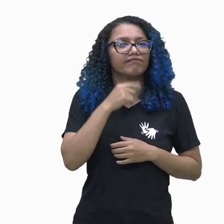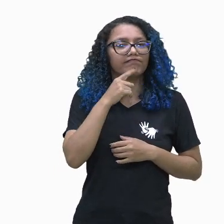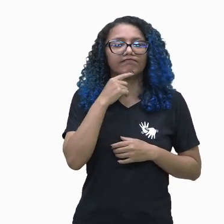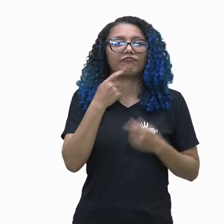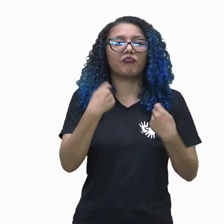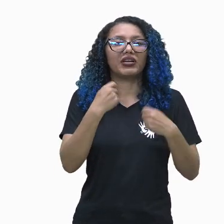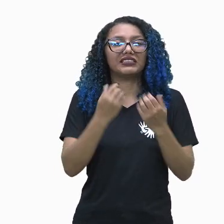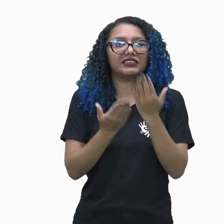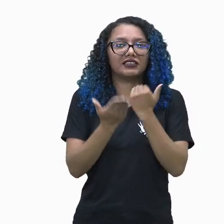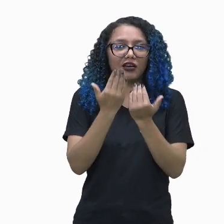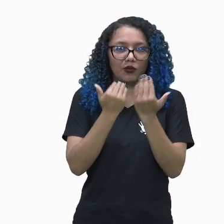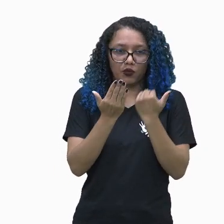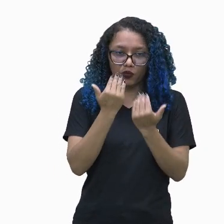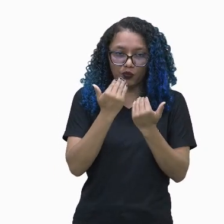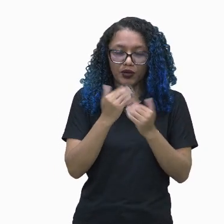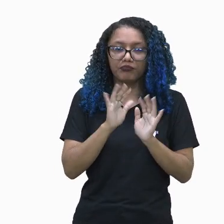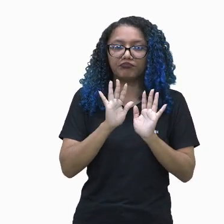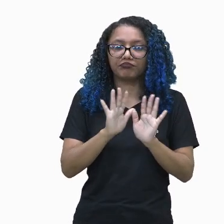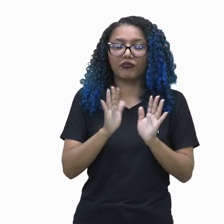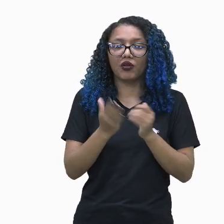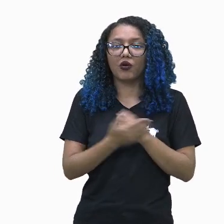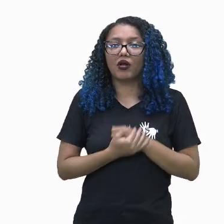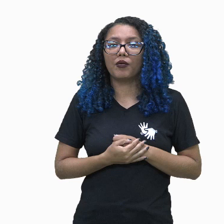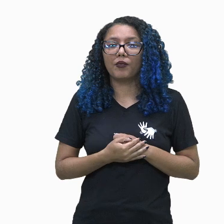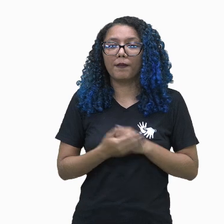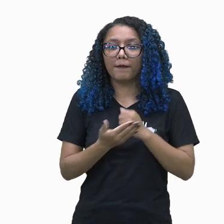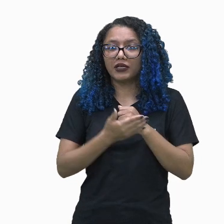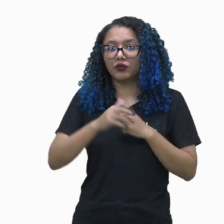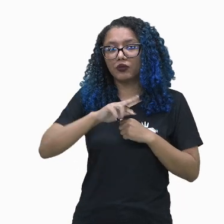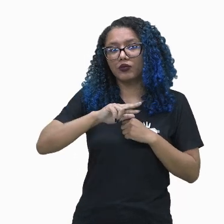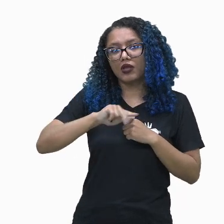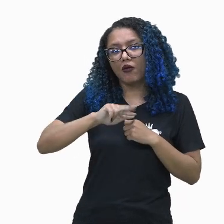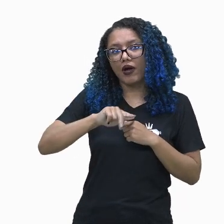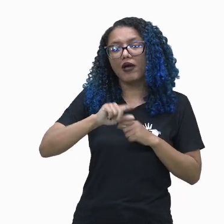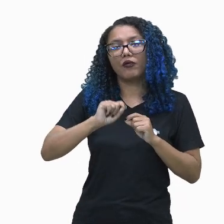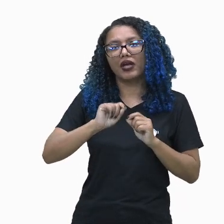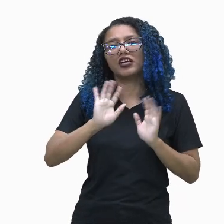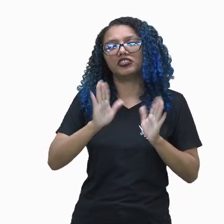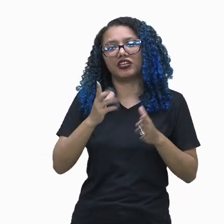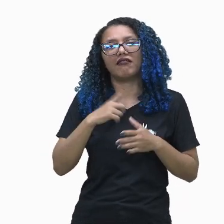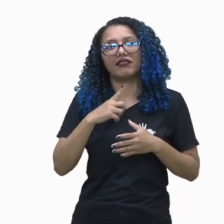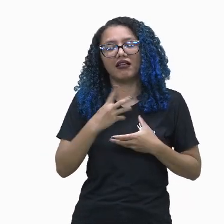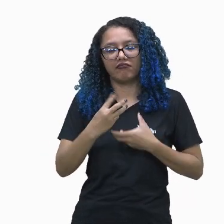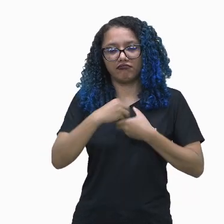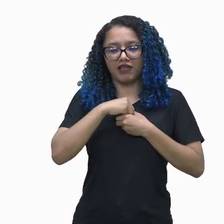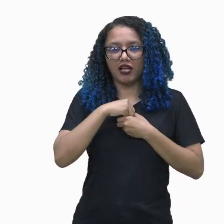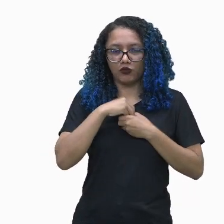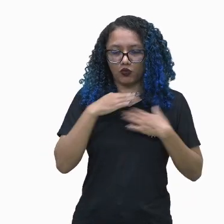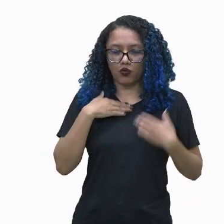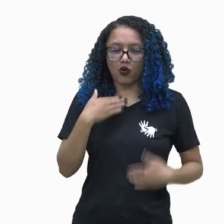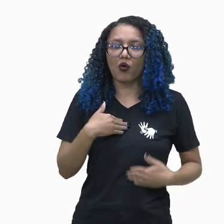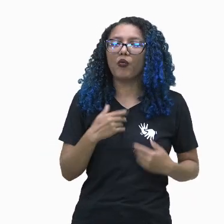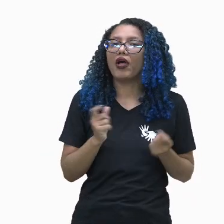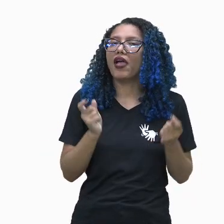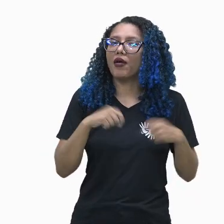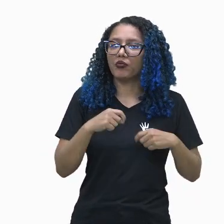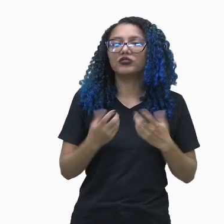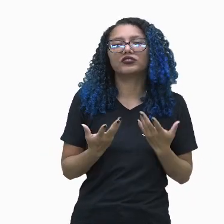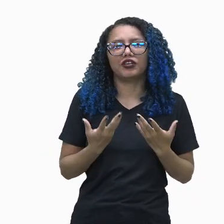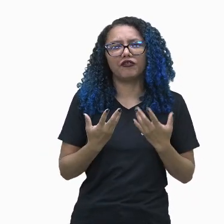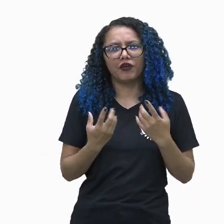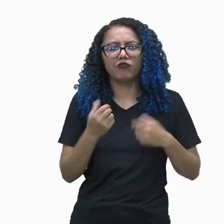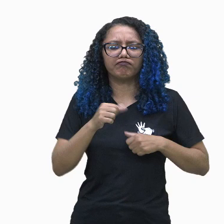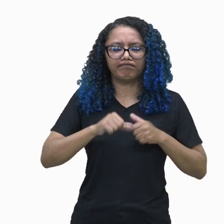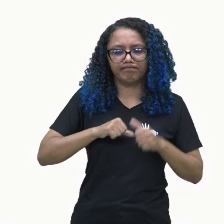né? Já os aminoácidos não essenciais são aqueles que o nosso corpo é capaz de sintetizar,